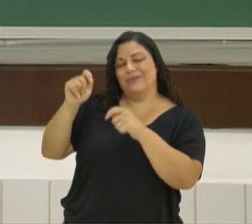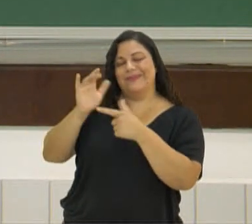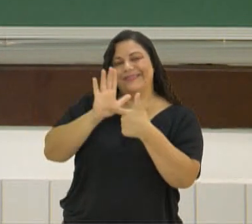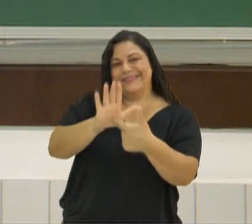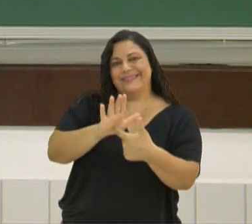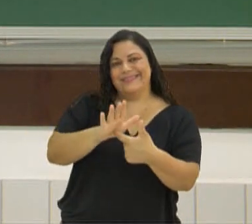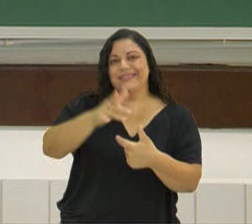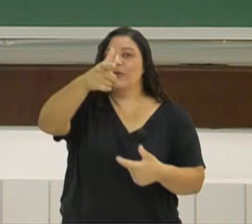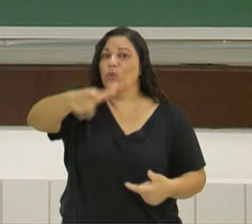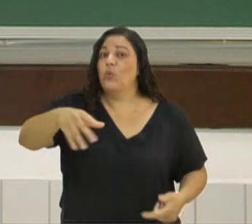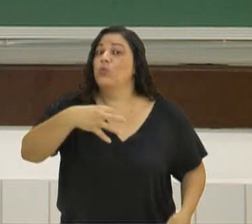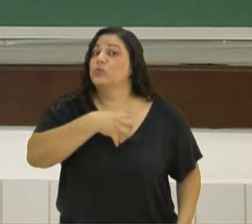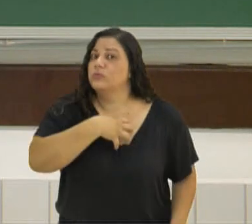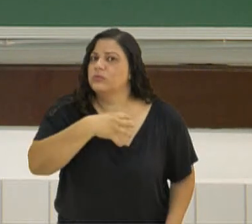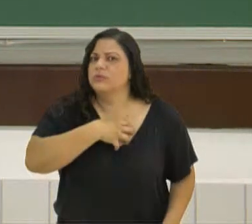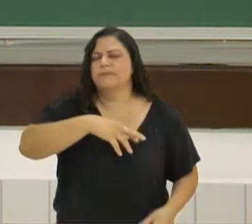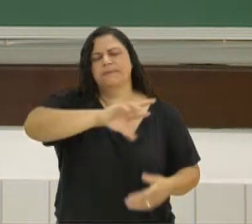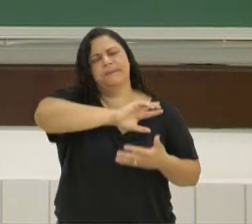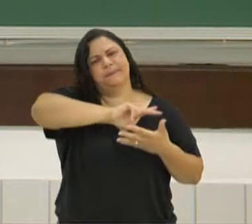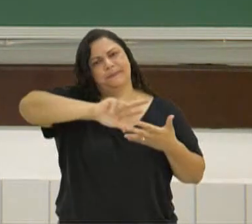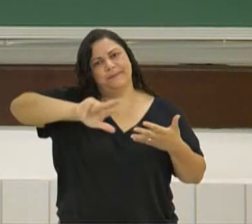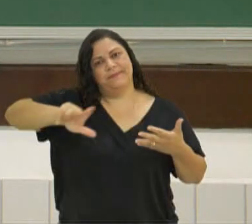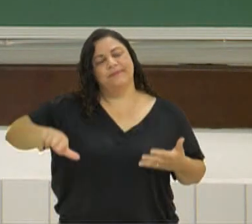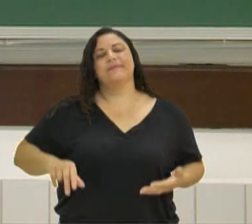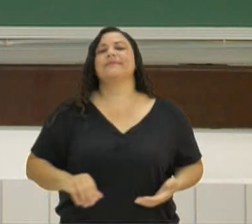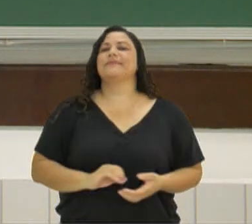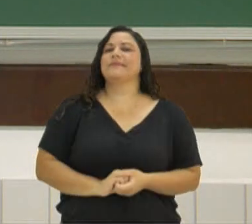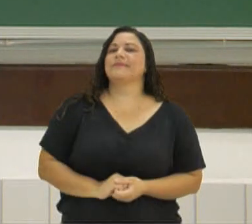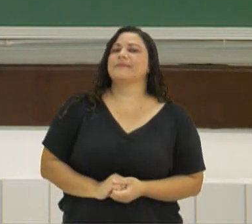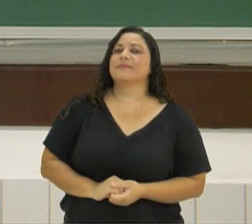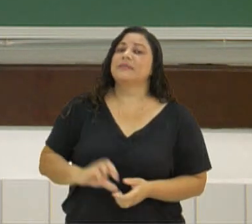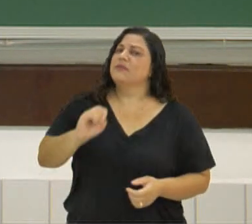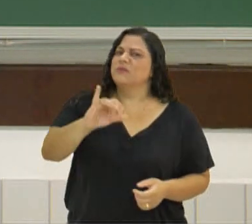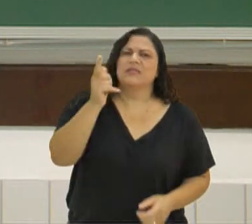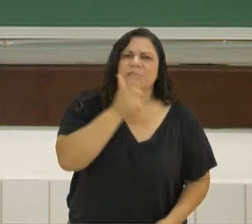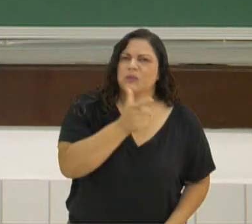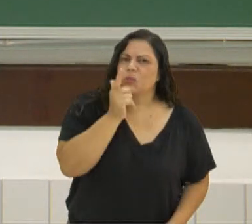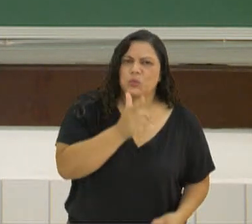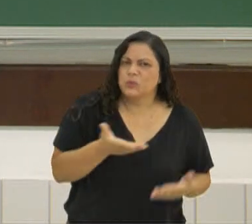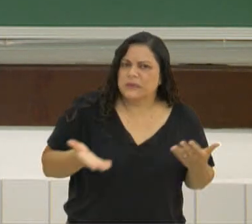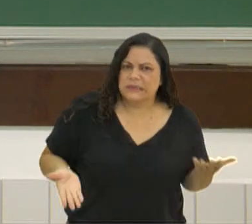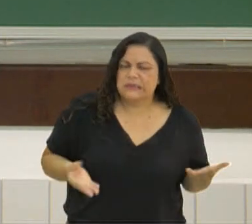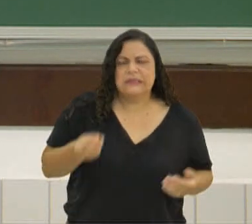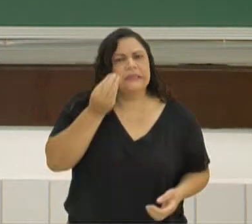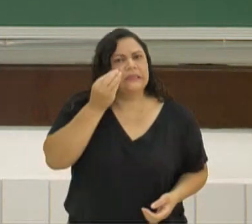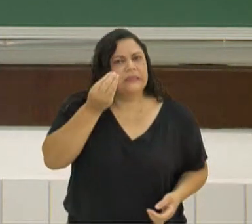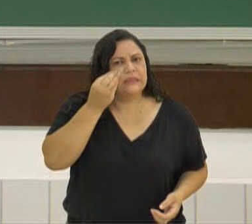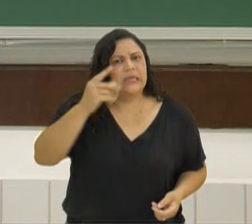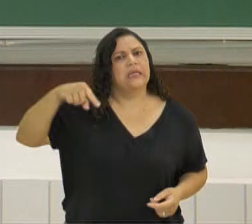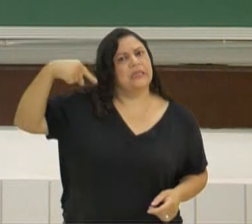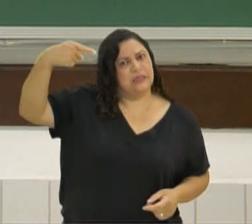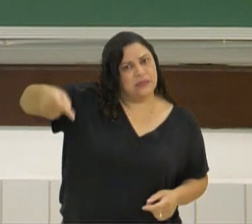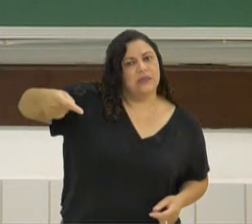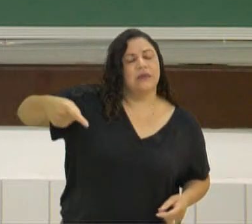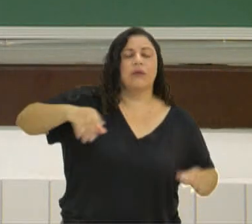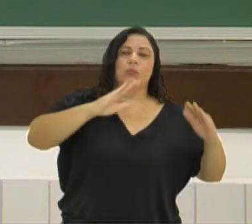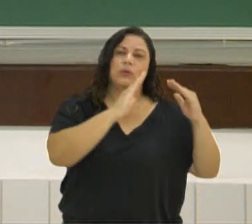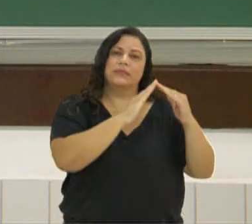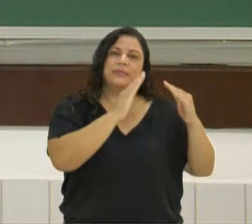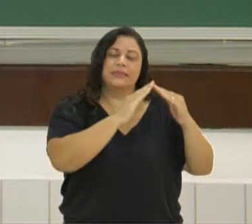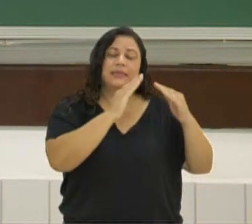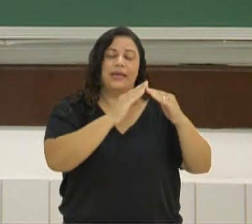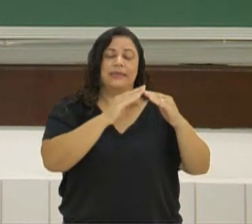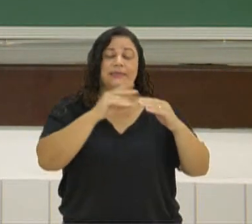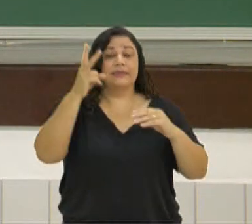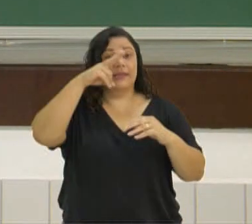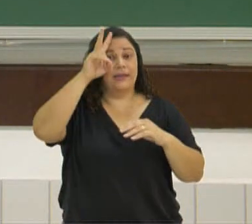esquema aqui. Mas existem várias outras maneiras de posicionar. Então, se você não conseguiu, tenta aí depois na sua casa e lembre, manda lá para o teu